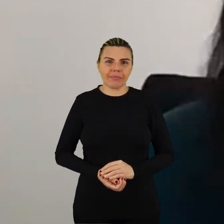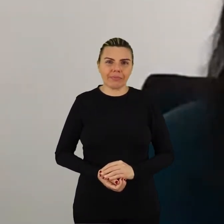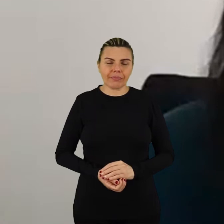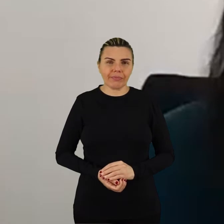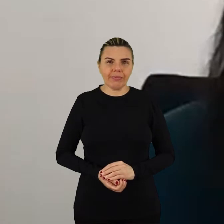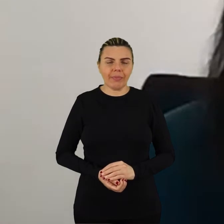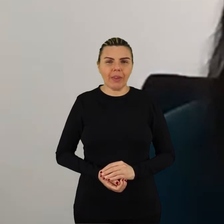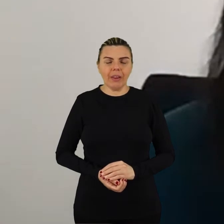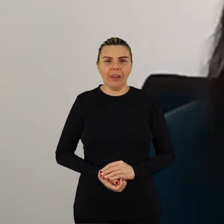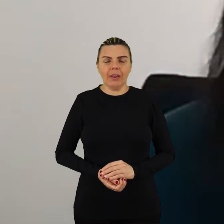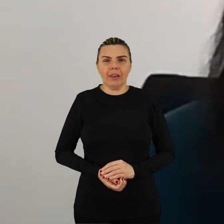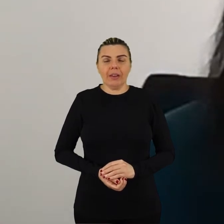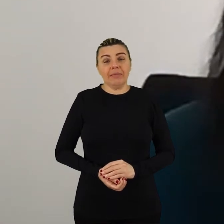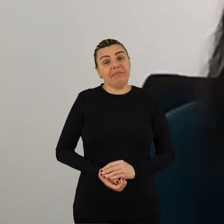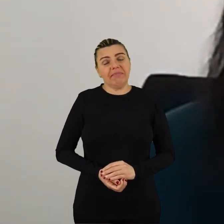De repente,